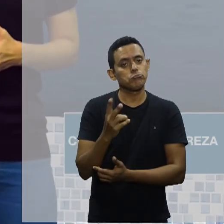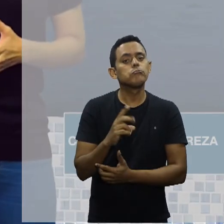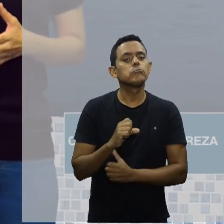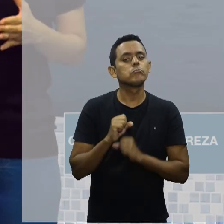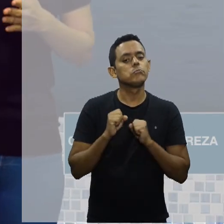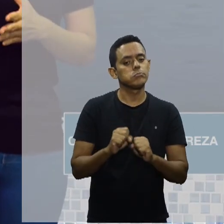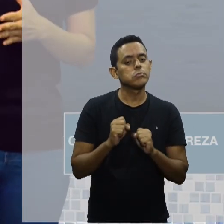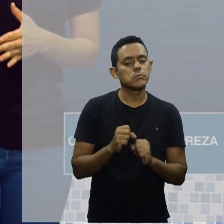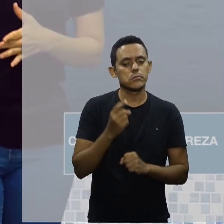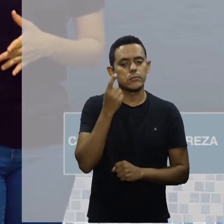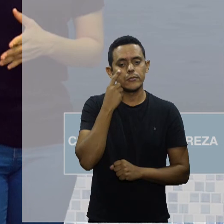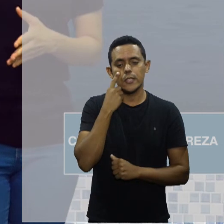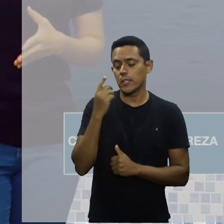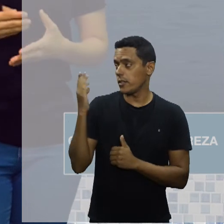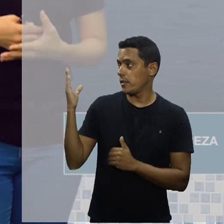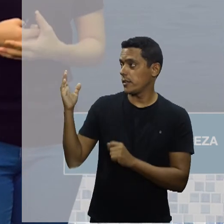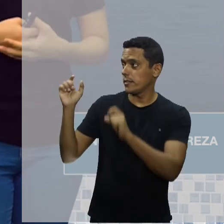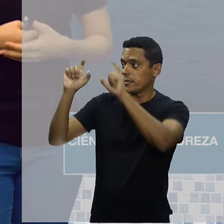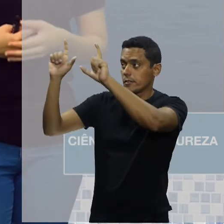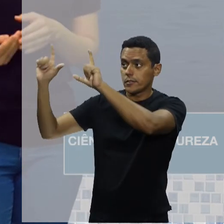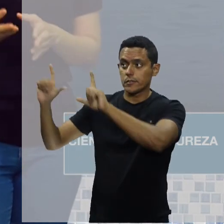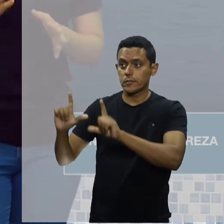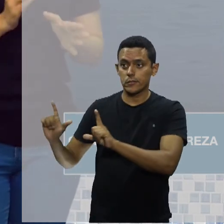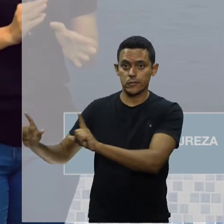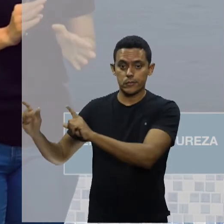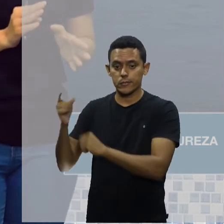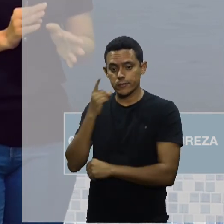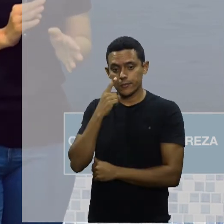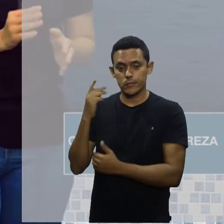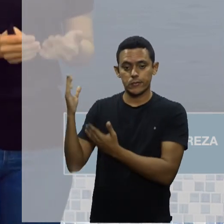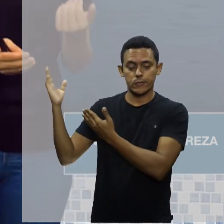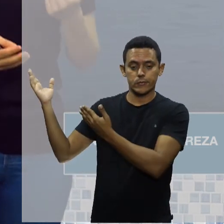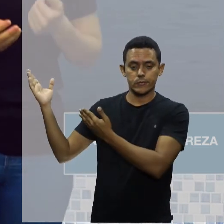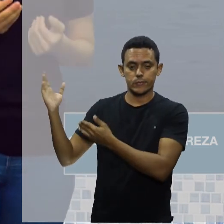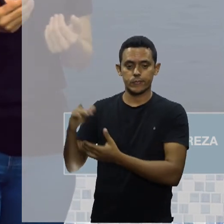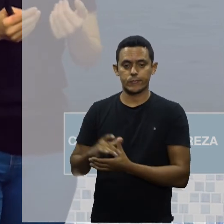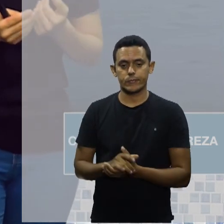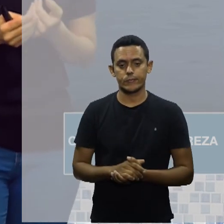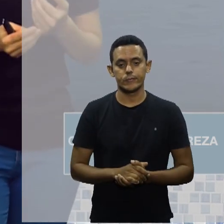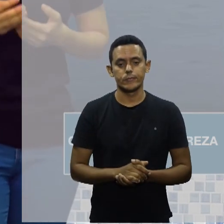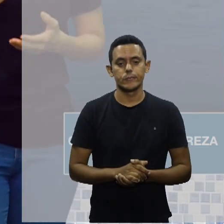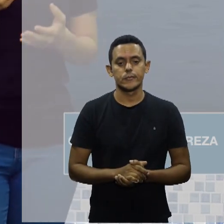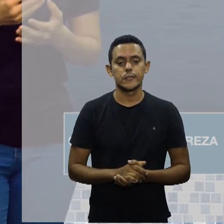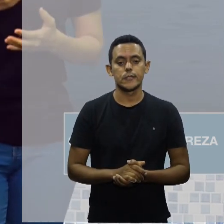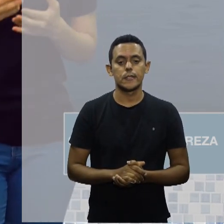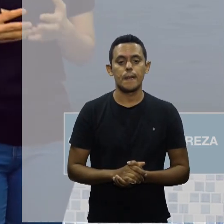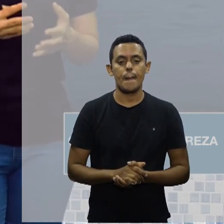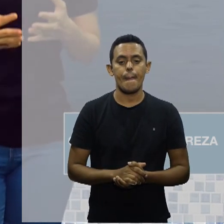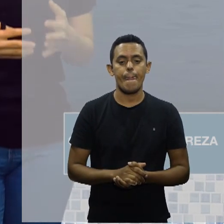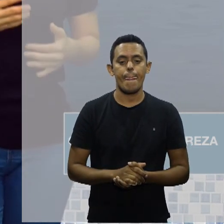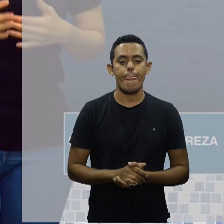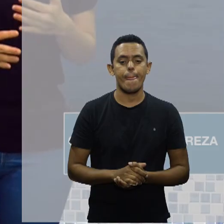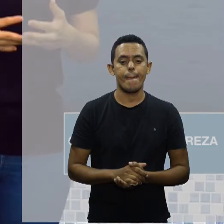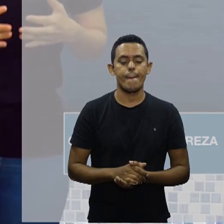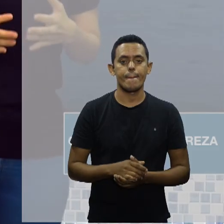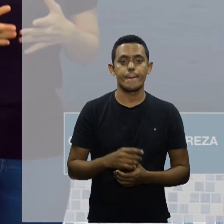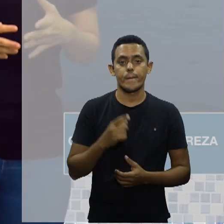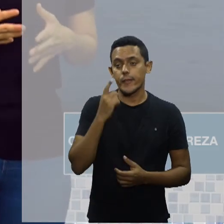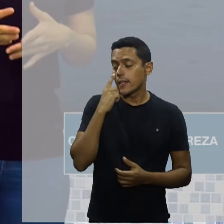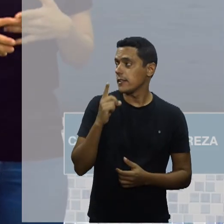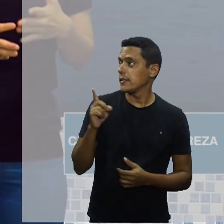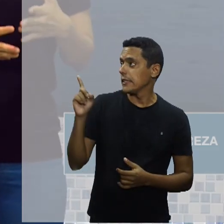o mistério da saúde disponibilizou não só agora na pandemia mas até antes o número de whatsapp pra